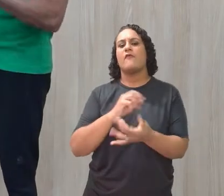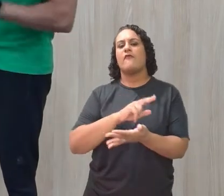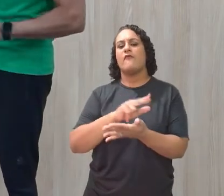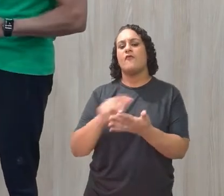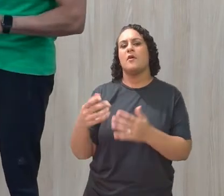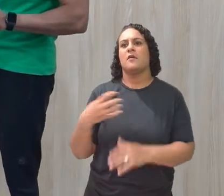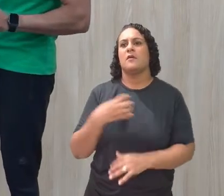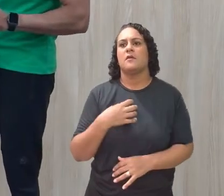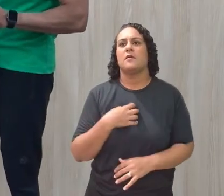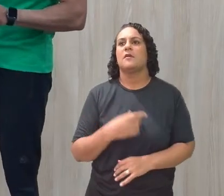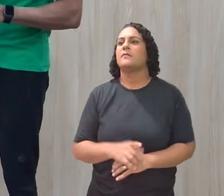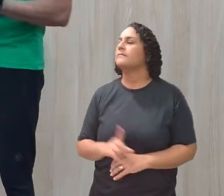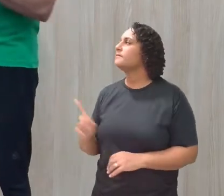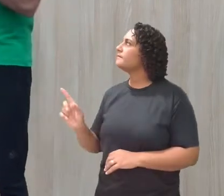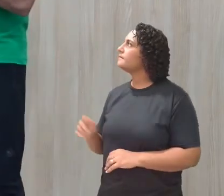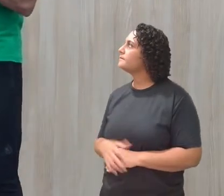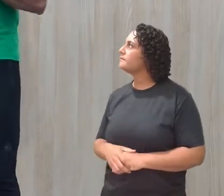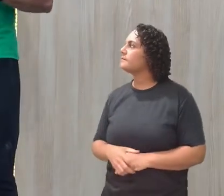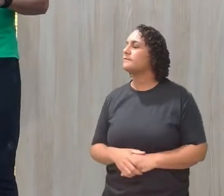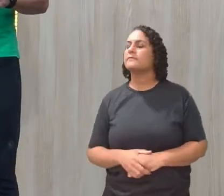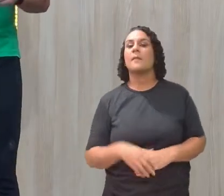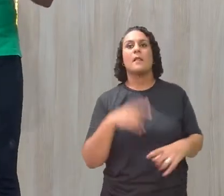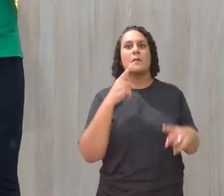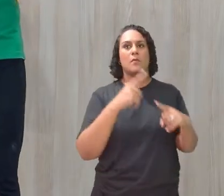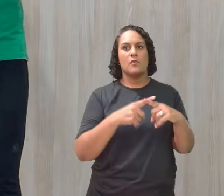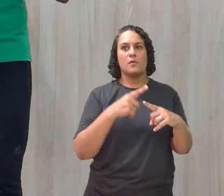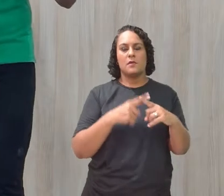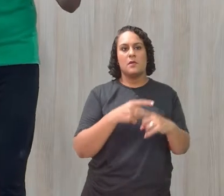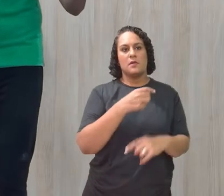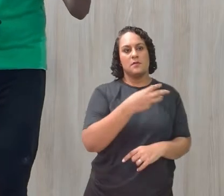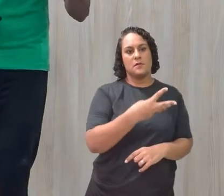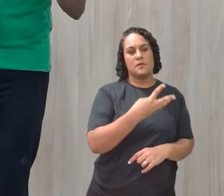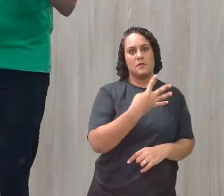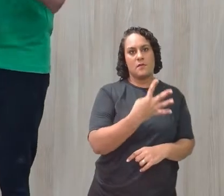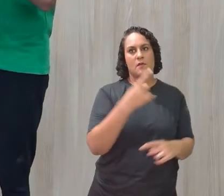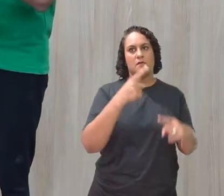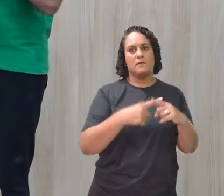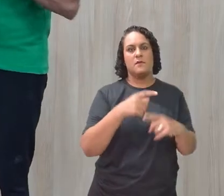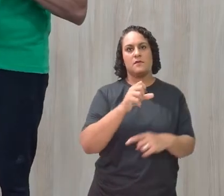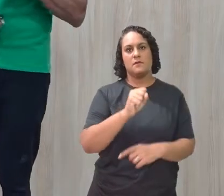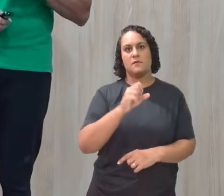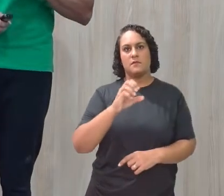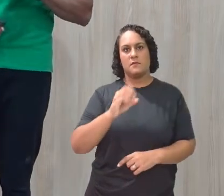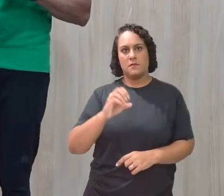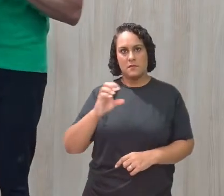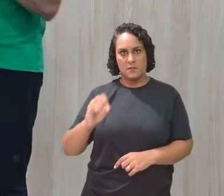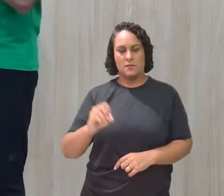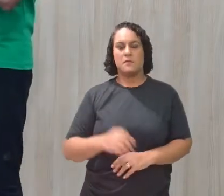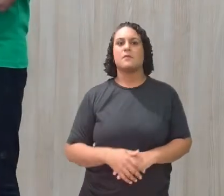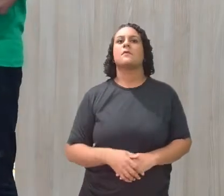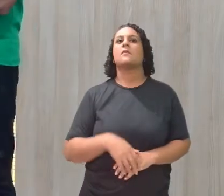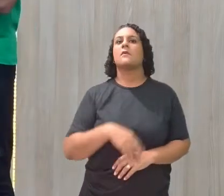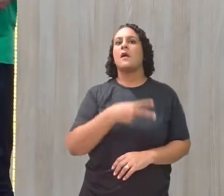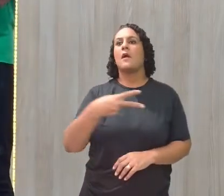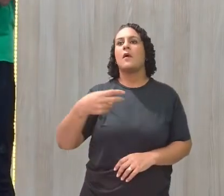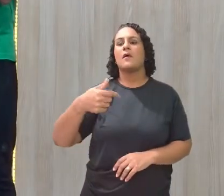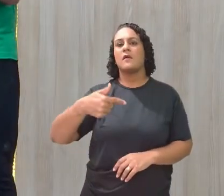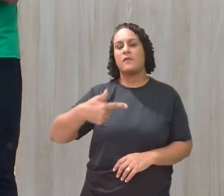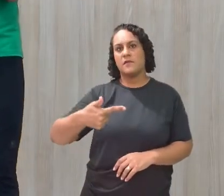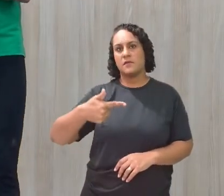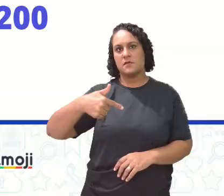bom? Eu fiz da seguinte forma. Multipliquei o 34 pelo 800, que dá igual